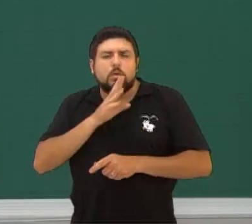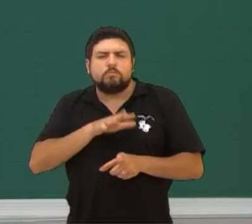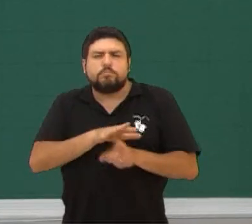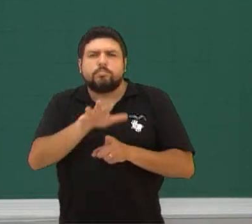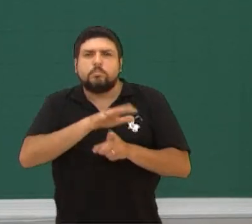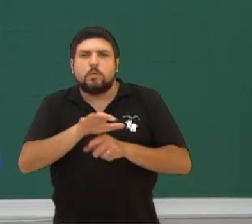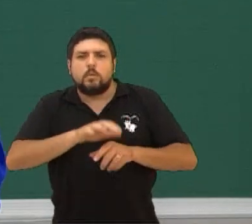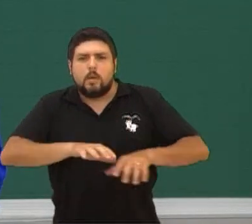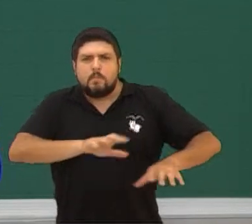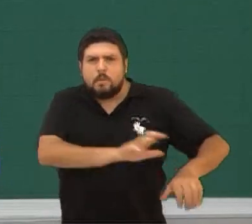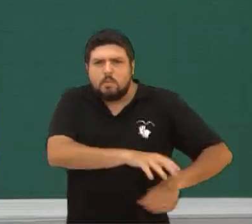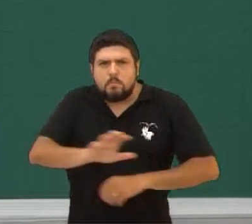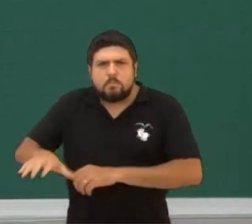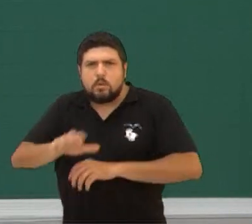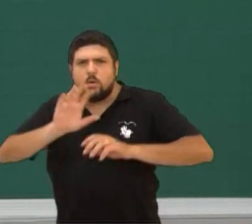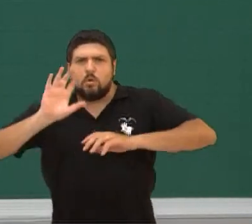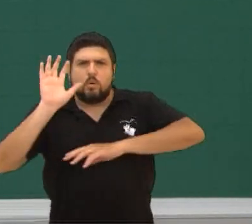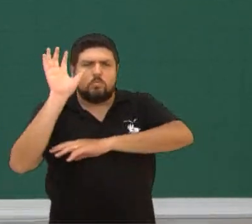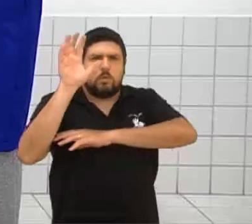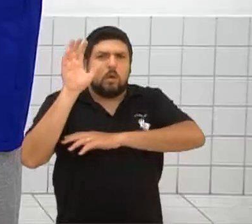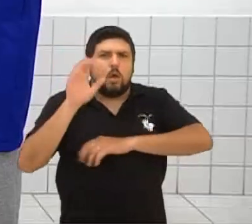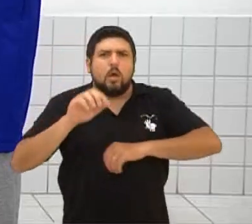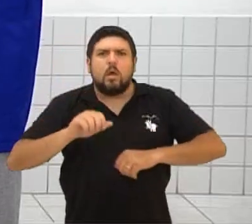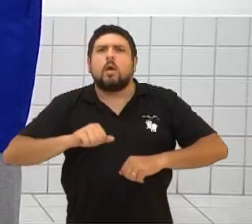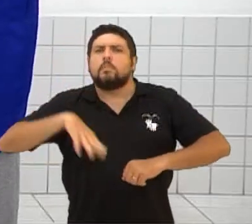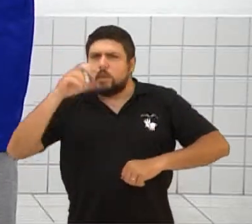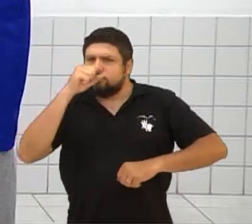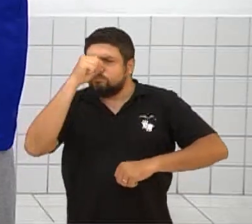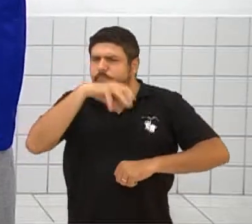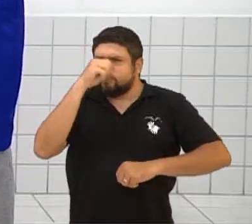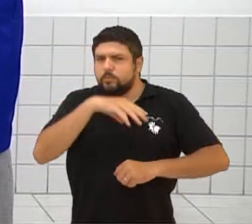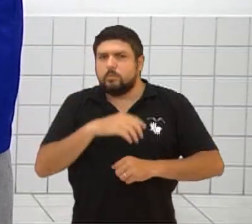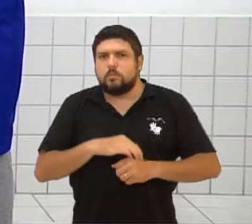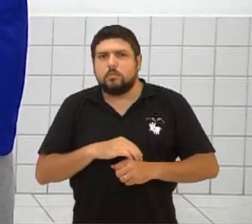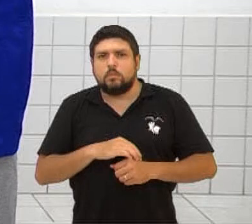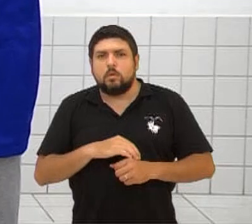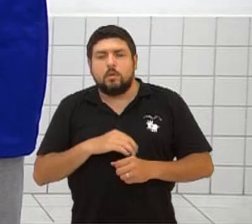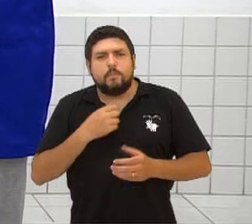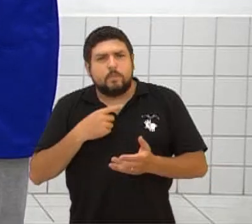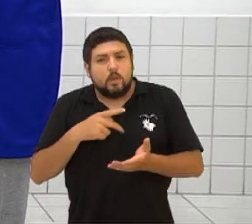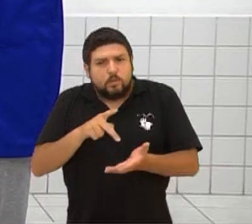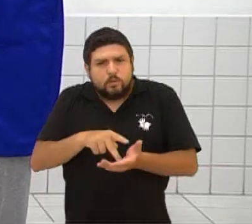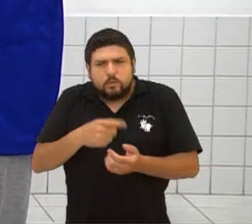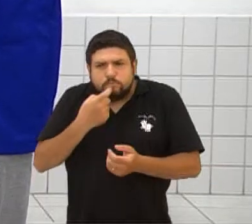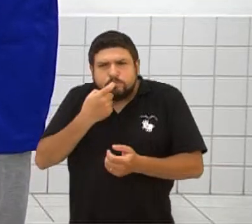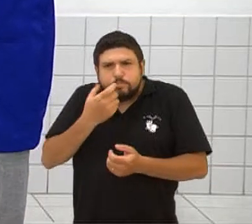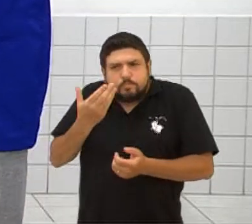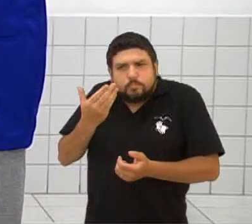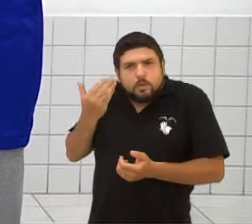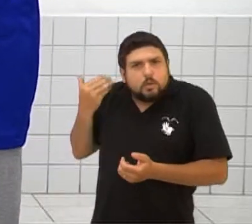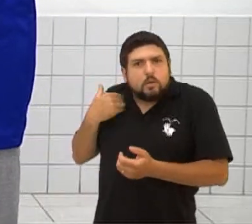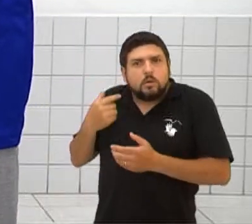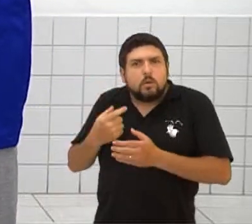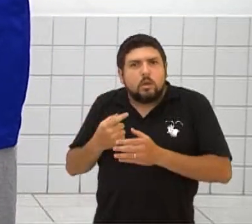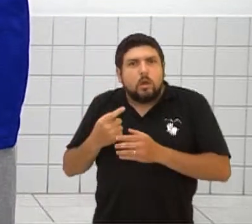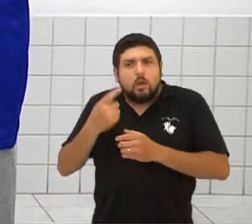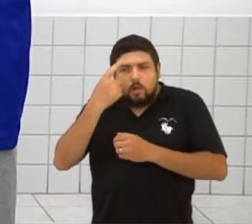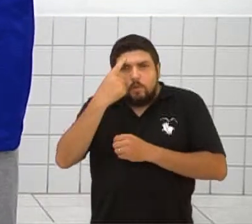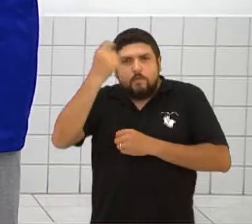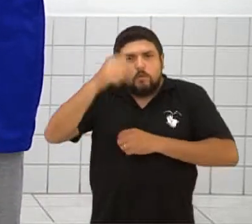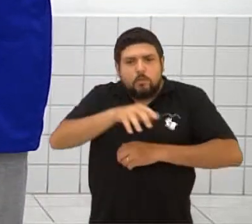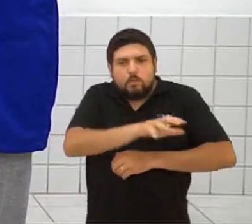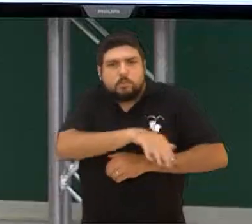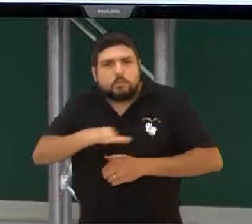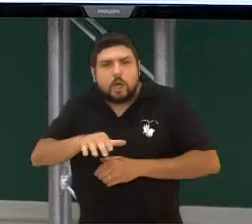esporte violento, né, professor? Sim. Inclusive, o basquetebol tinha sido inventado um pouquinho antes do vôlei, né? Então, a partir